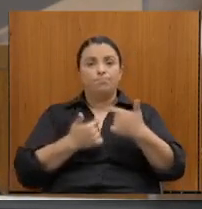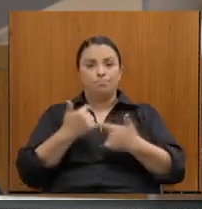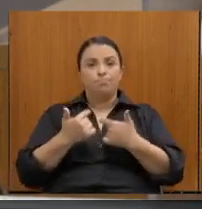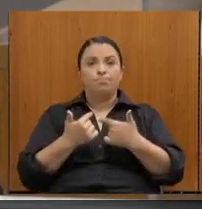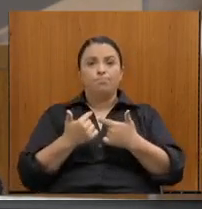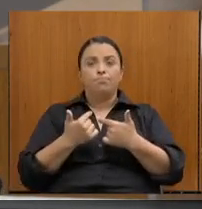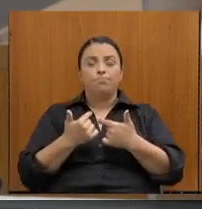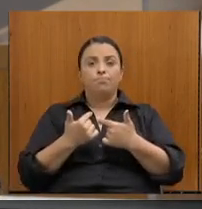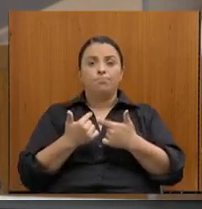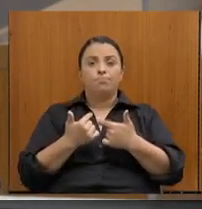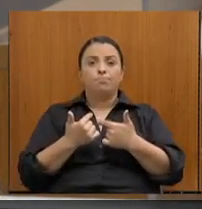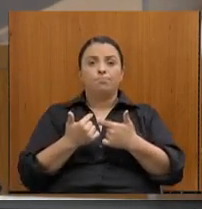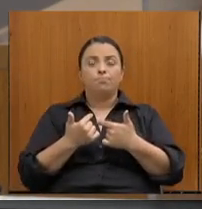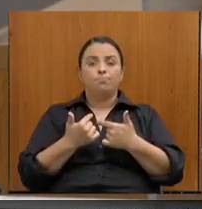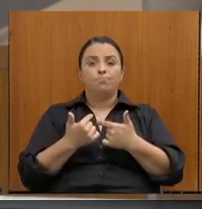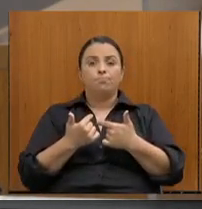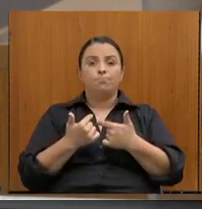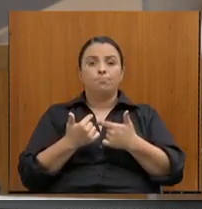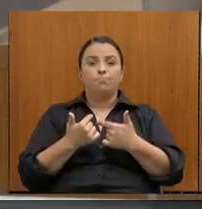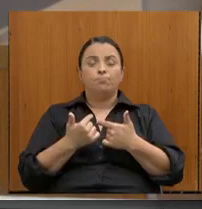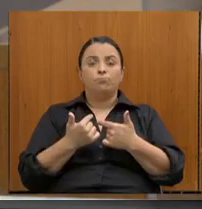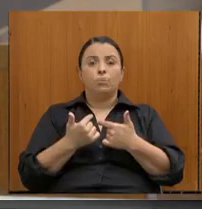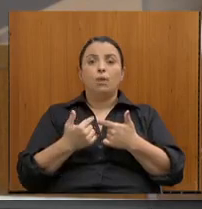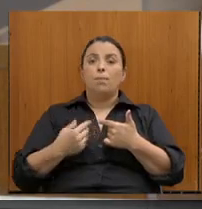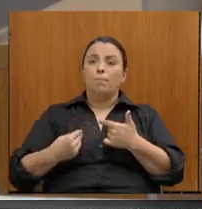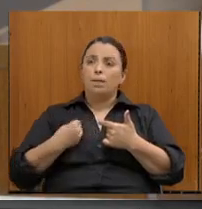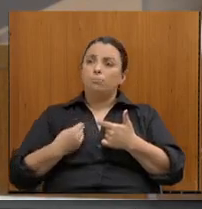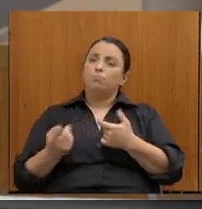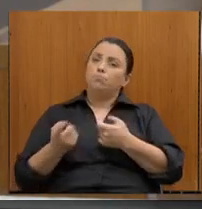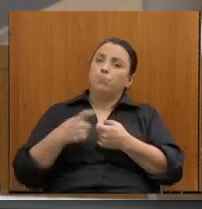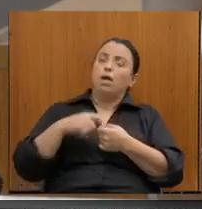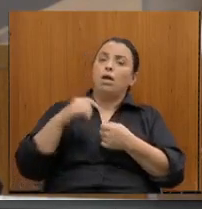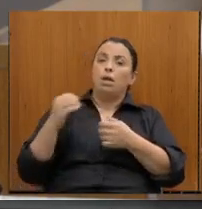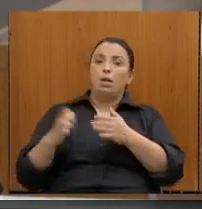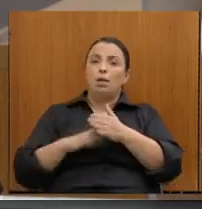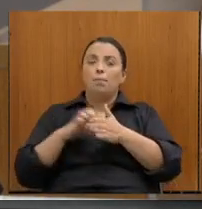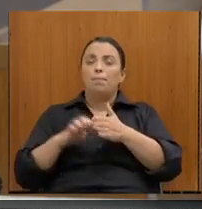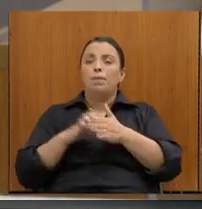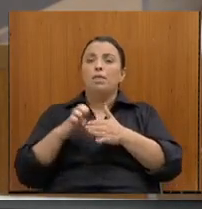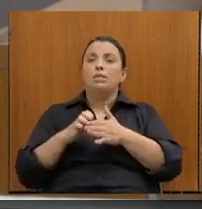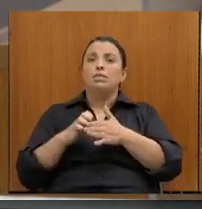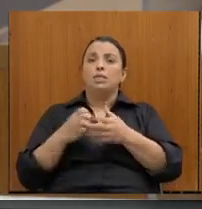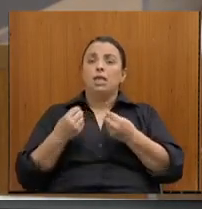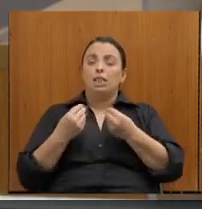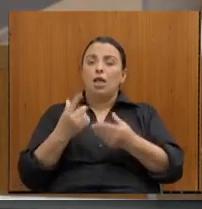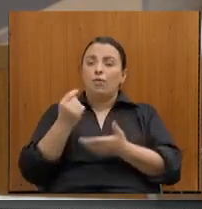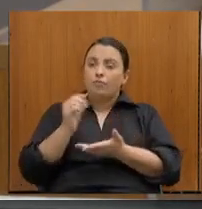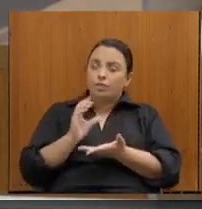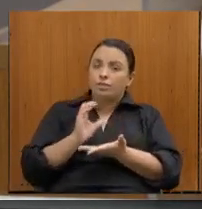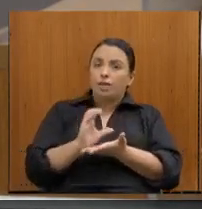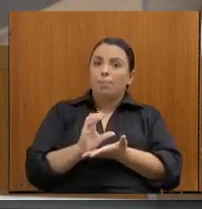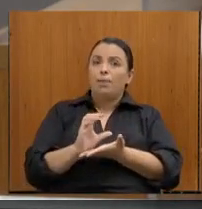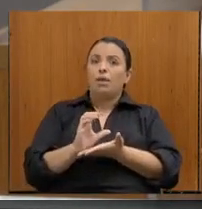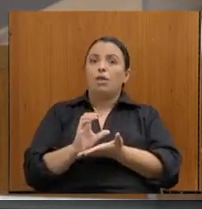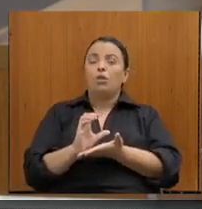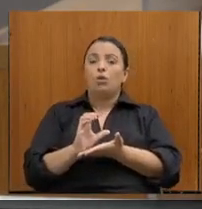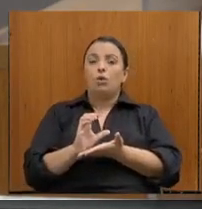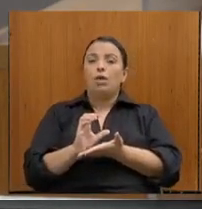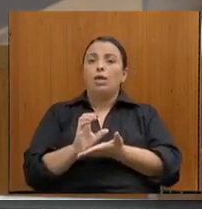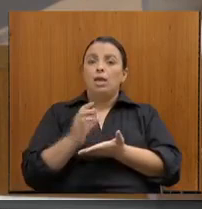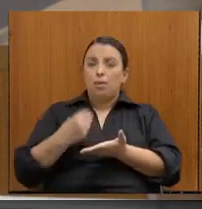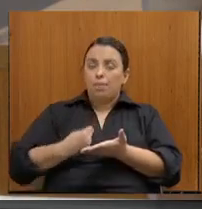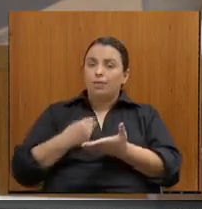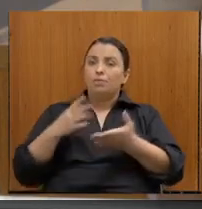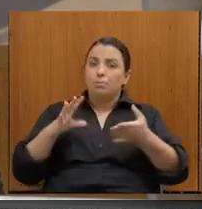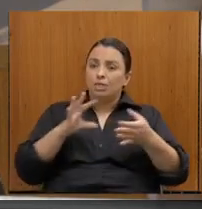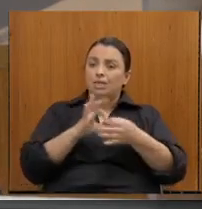empresas que façam o financiamento de projetos dessa cadeia e que em mundos e financiamento para